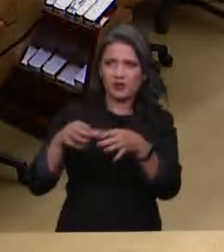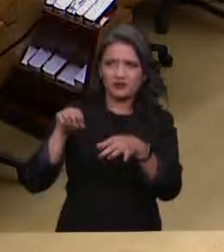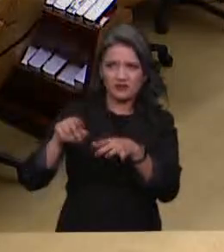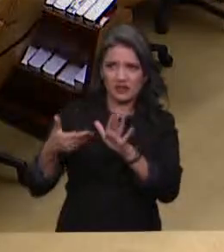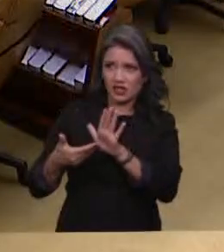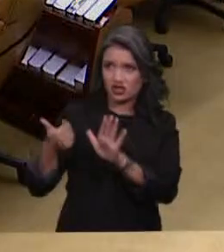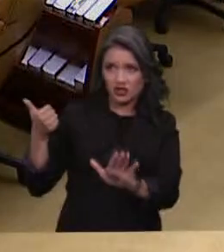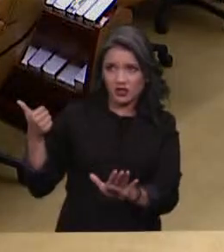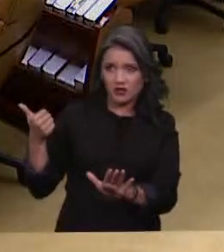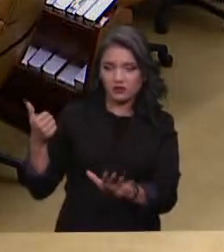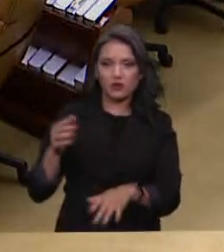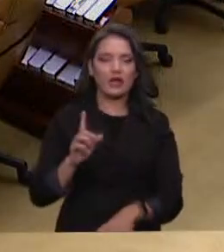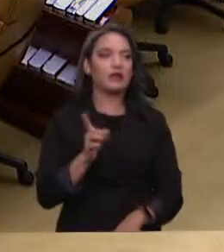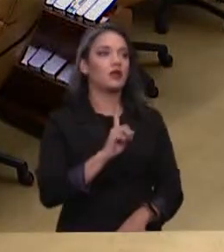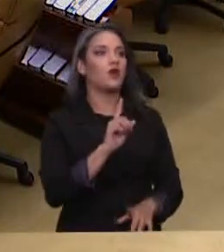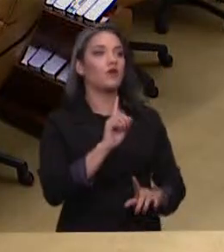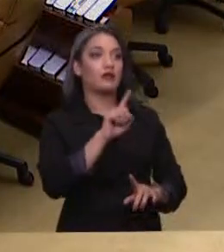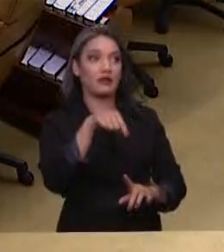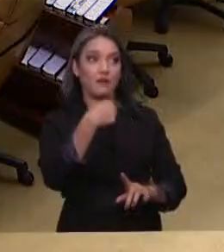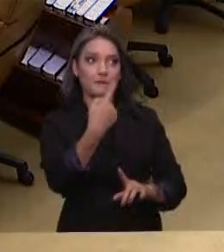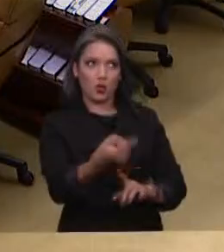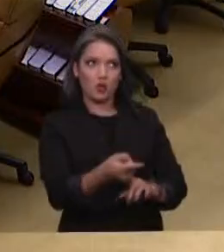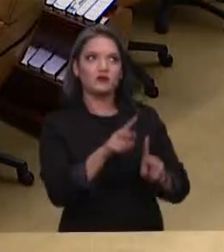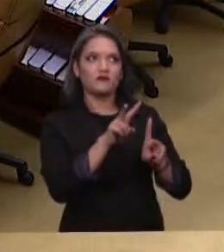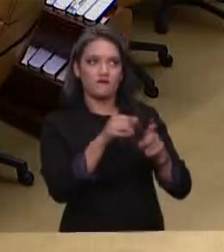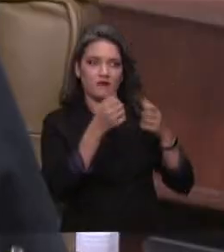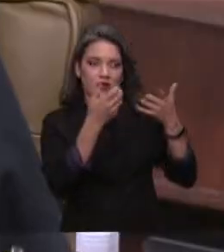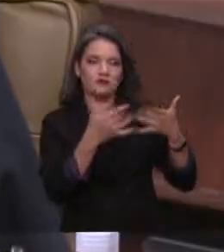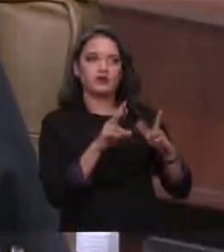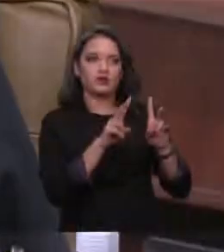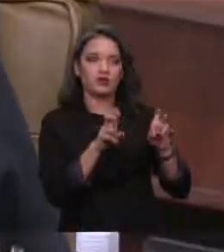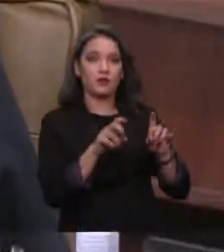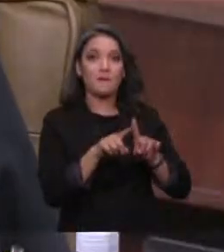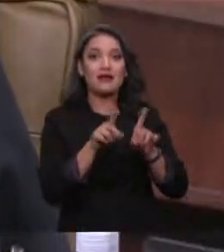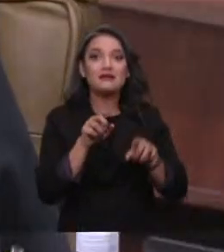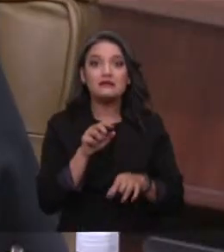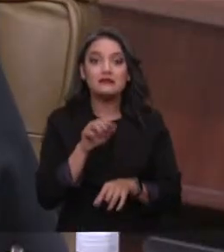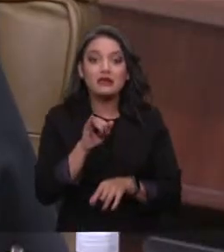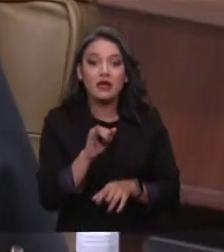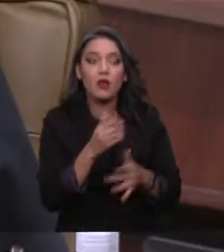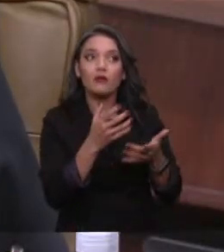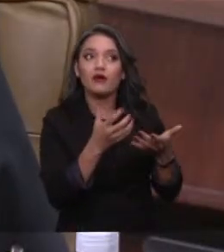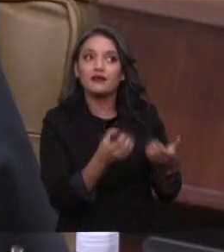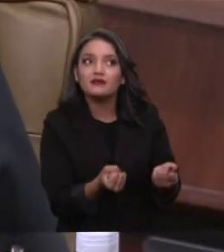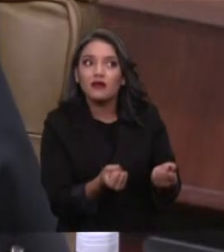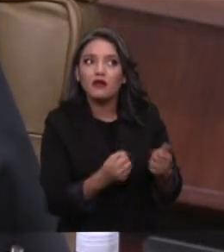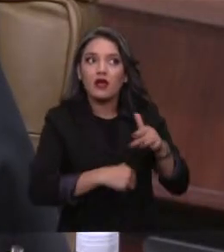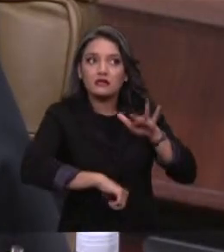Isso eu vou tratar no próximo ponto. Mas, ainda que eu reconheça o delito de organização criminosa,